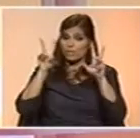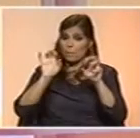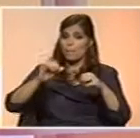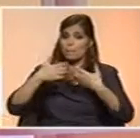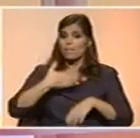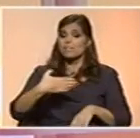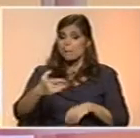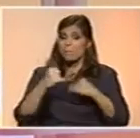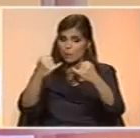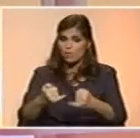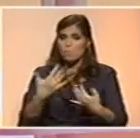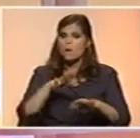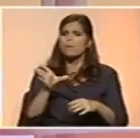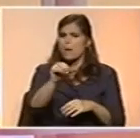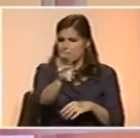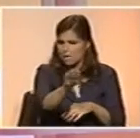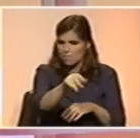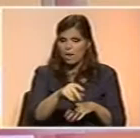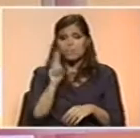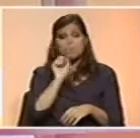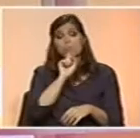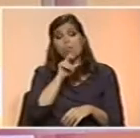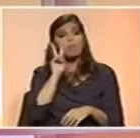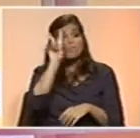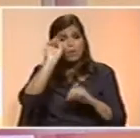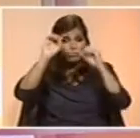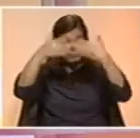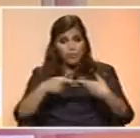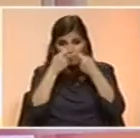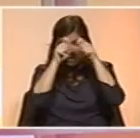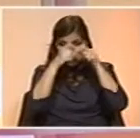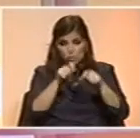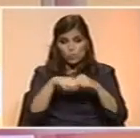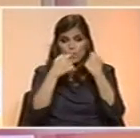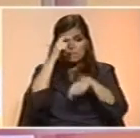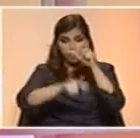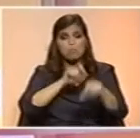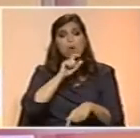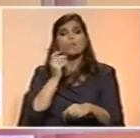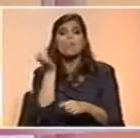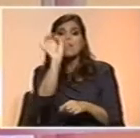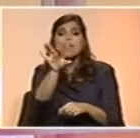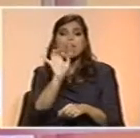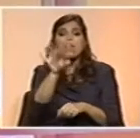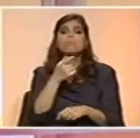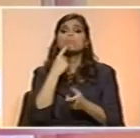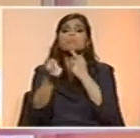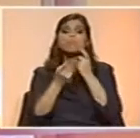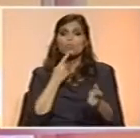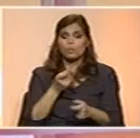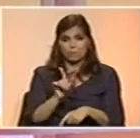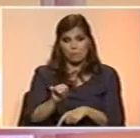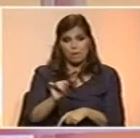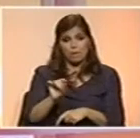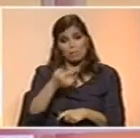semana, mas preparámos mais, que pode conhecer na página do Facebook do Cidade Civil e, se quiser, pode também deixar perguntas para os